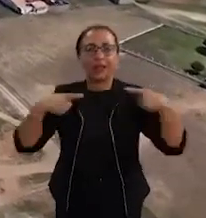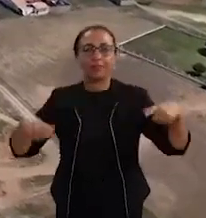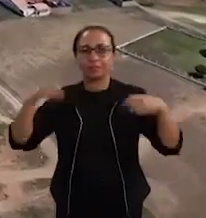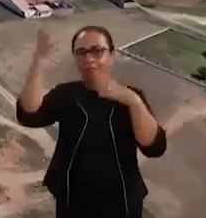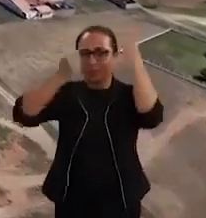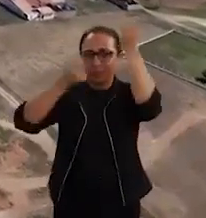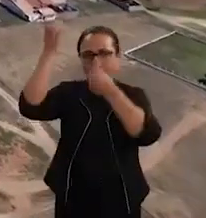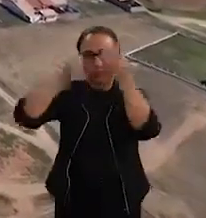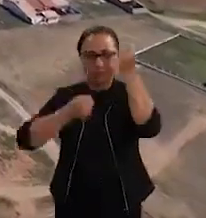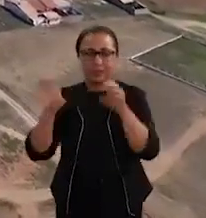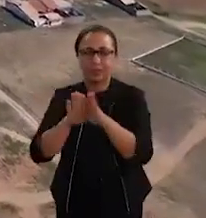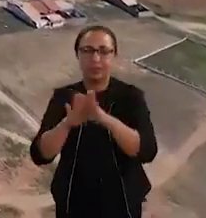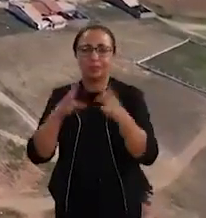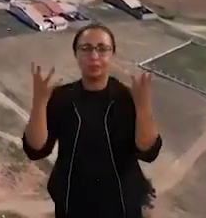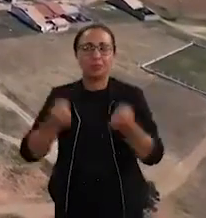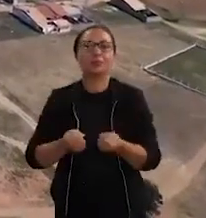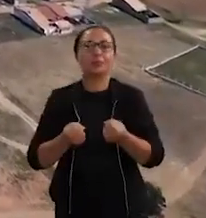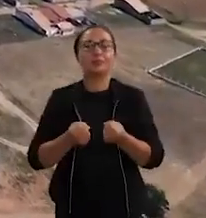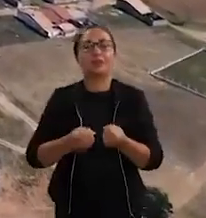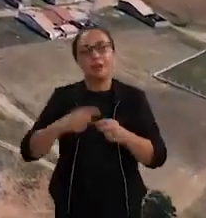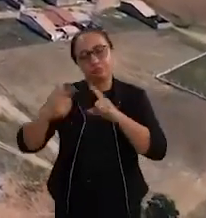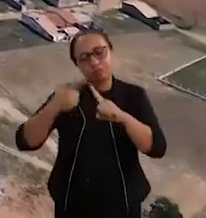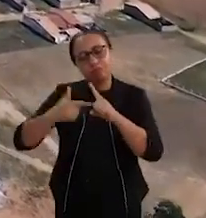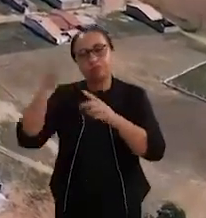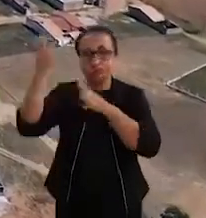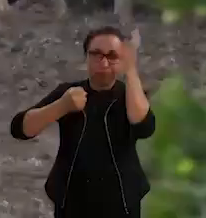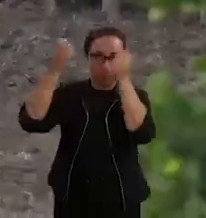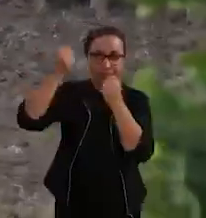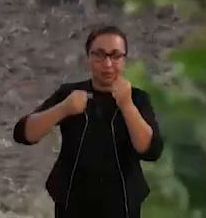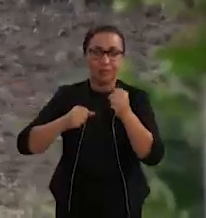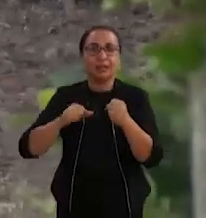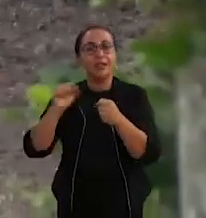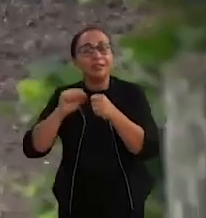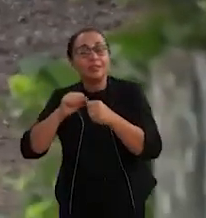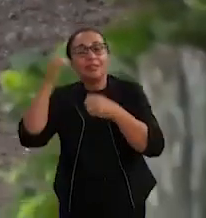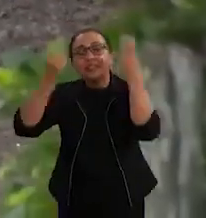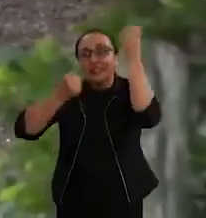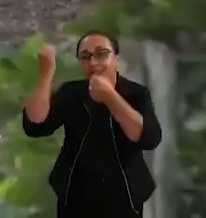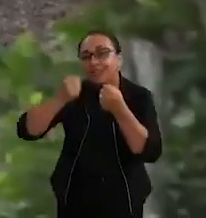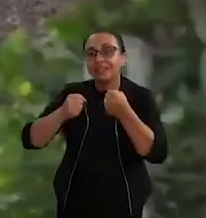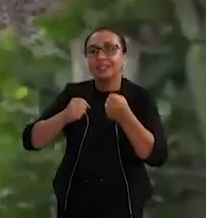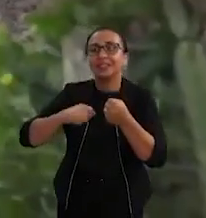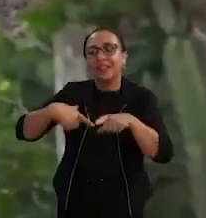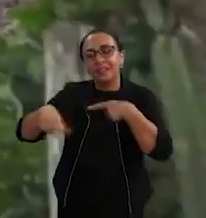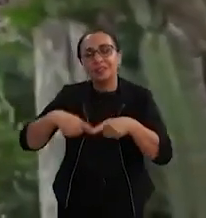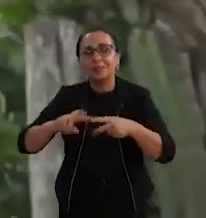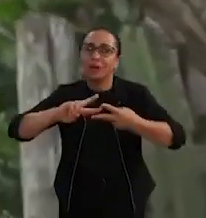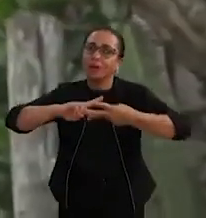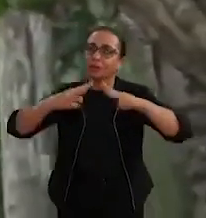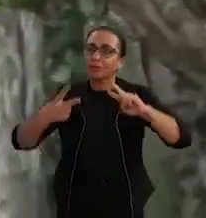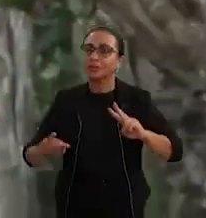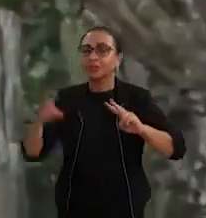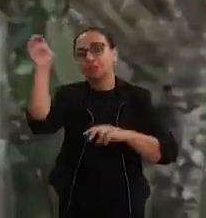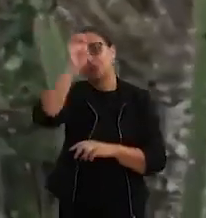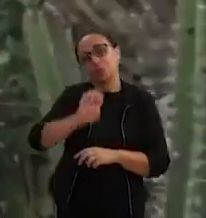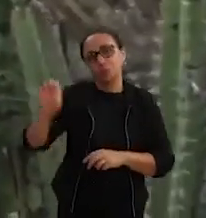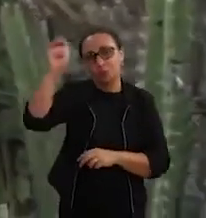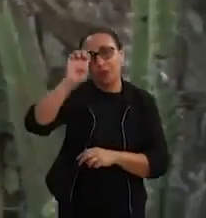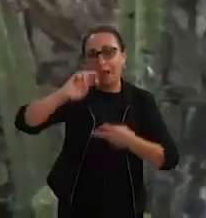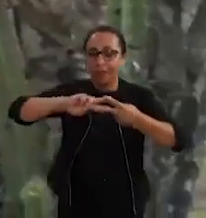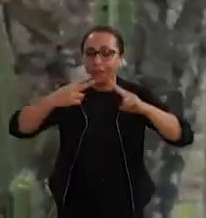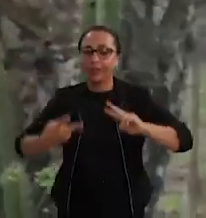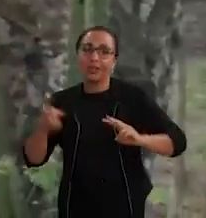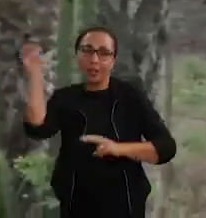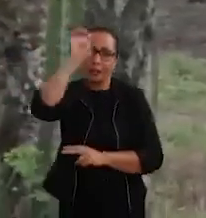né, de laticínio, que absorvem também essa produção leiteira. E produzir leite é trabalhar geralmente com genética